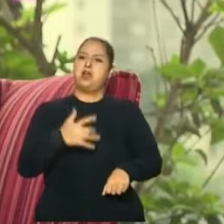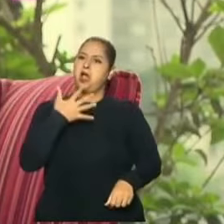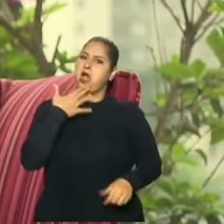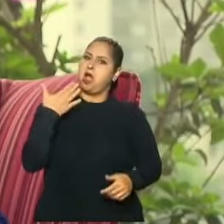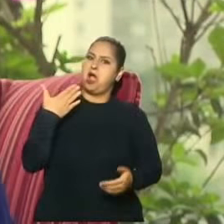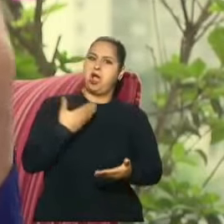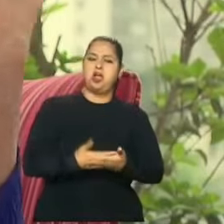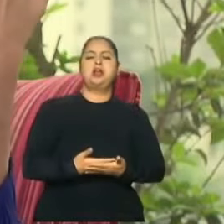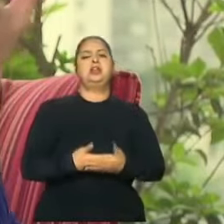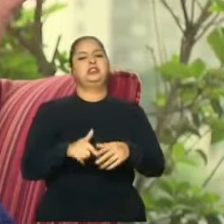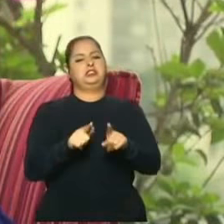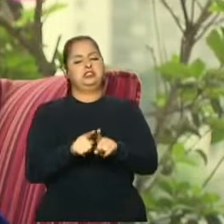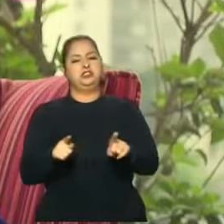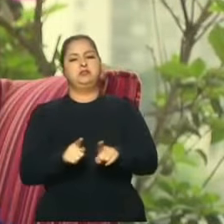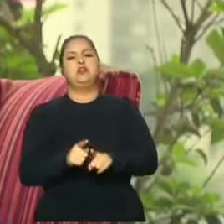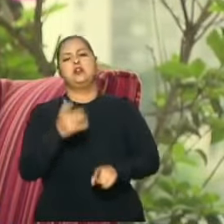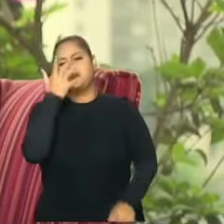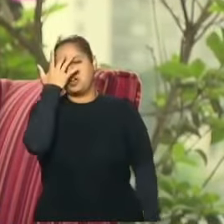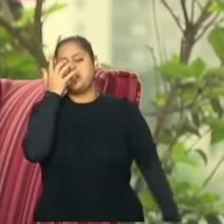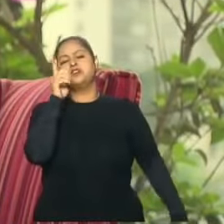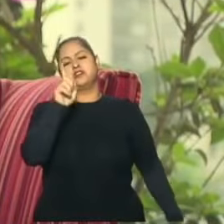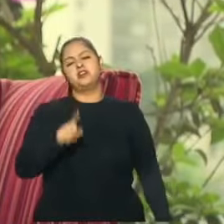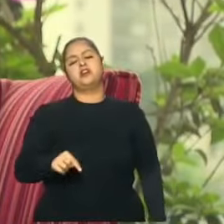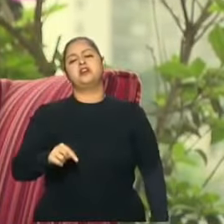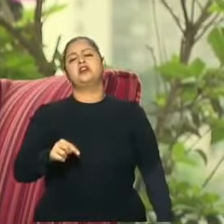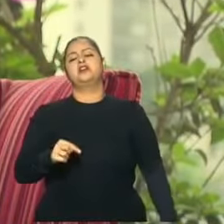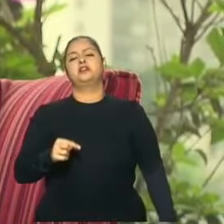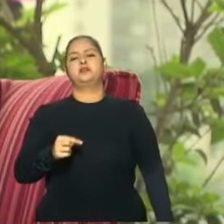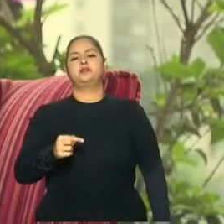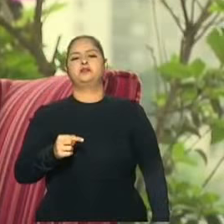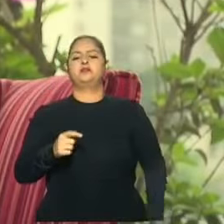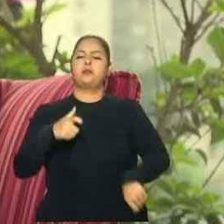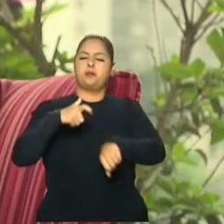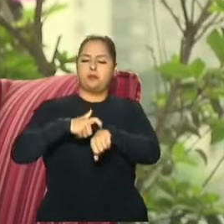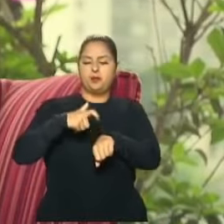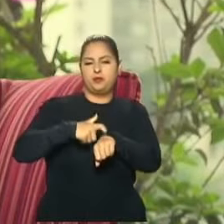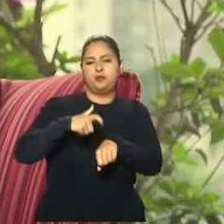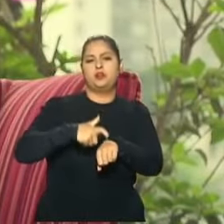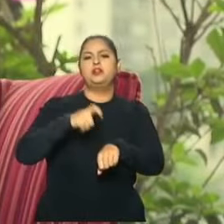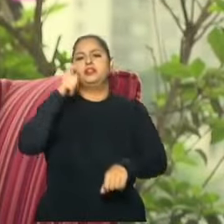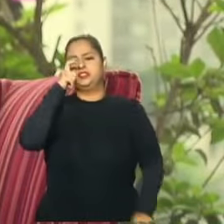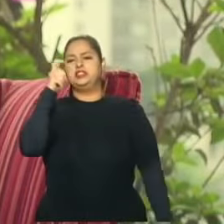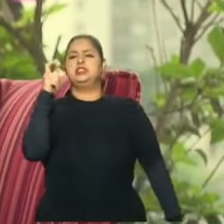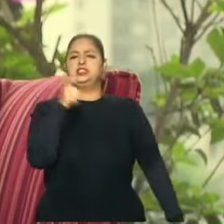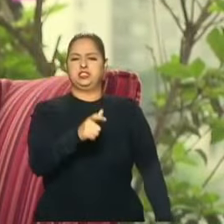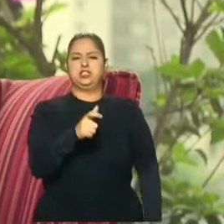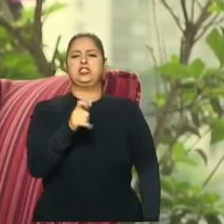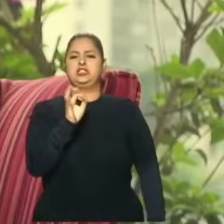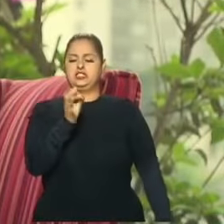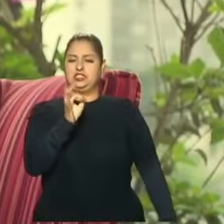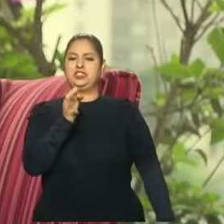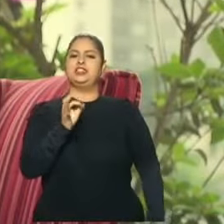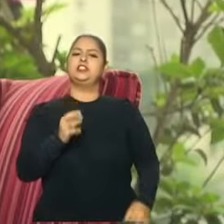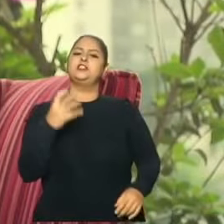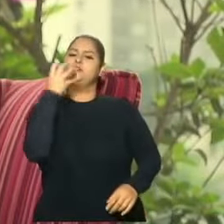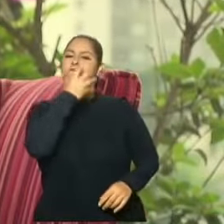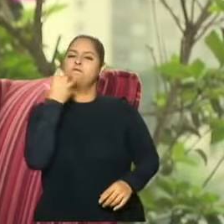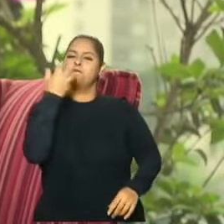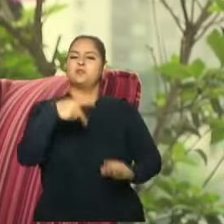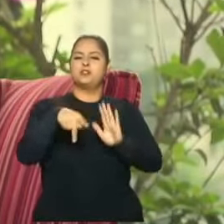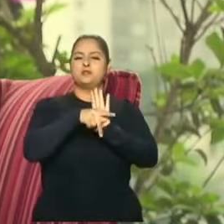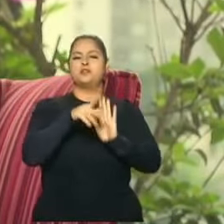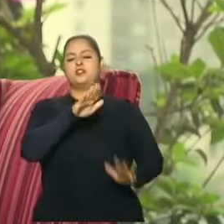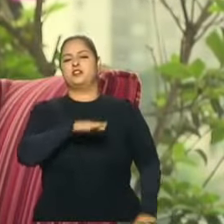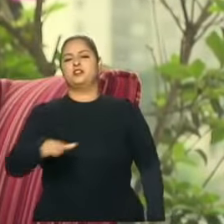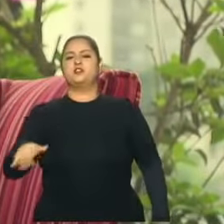surpreendentes. Enfim, eu acho que é um momento, assim, interessante da música infantil